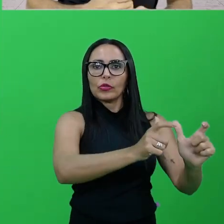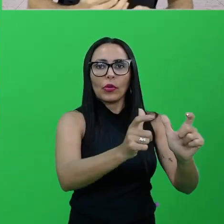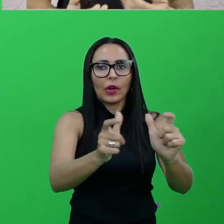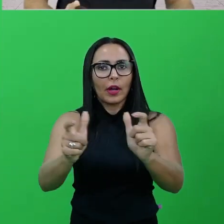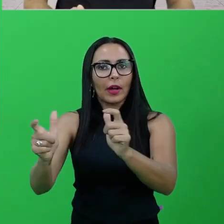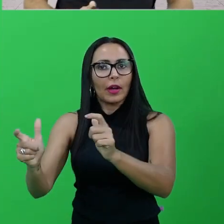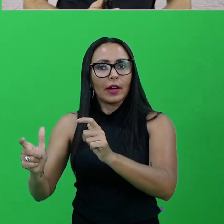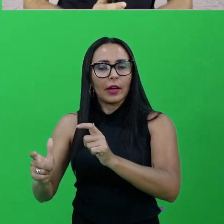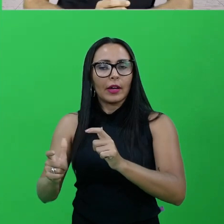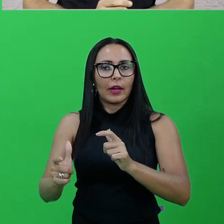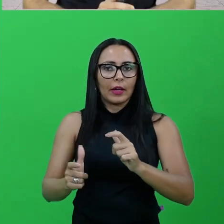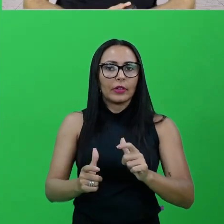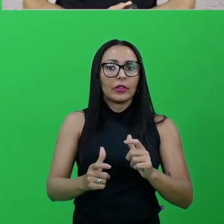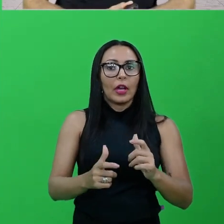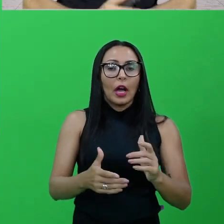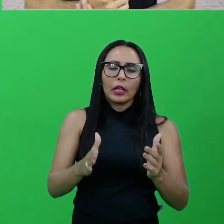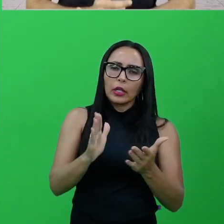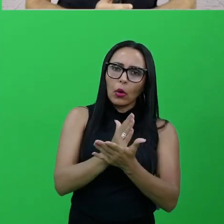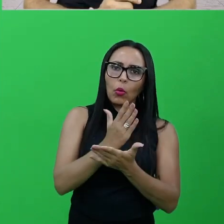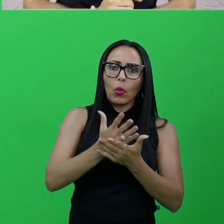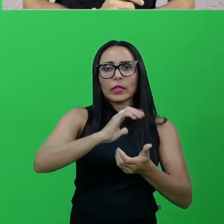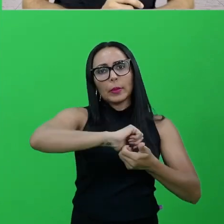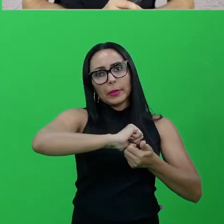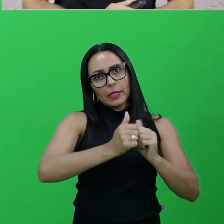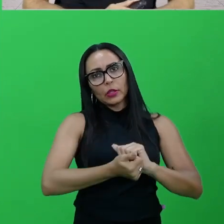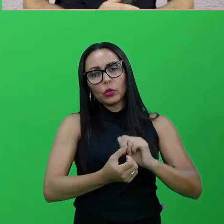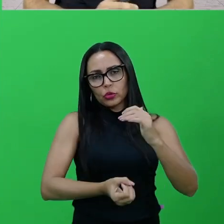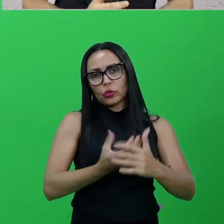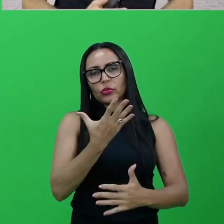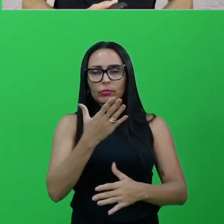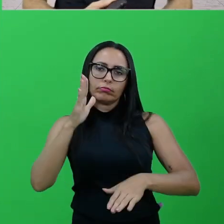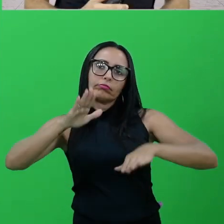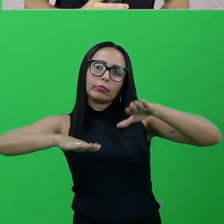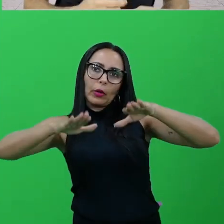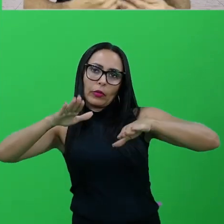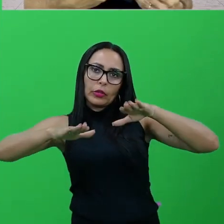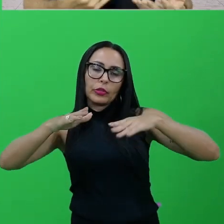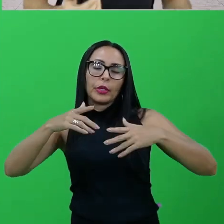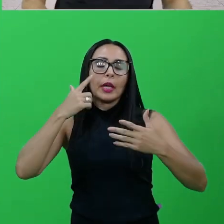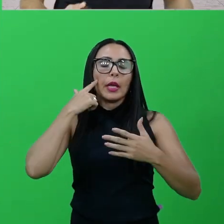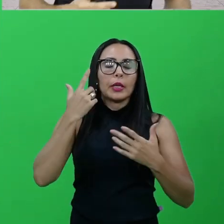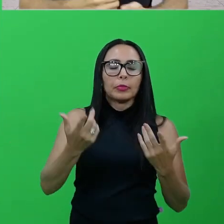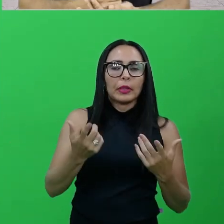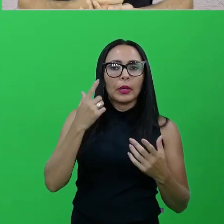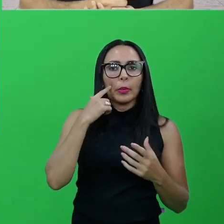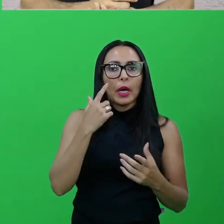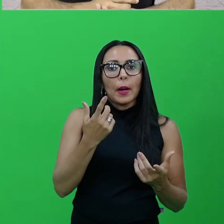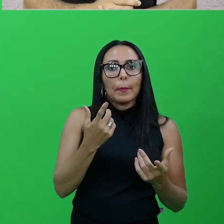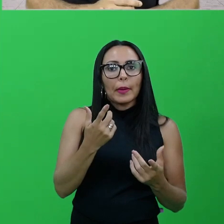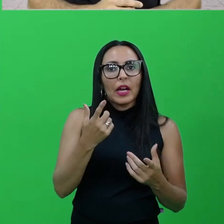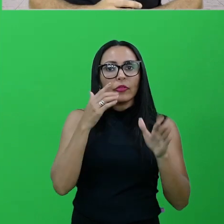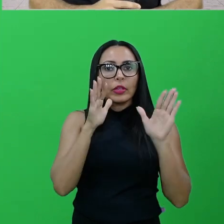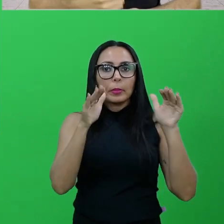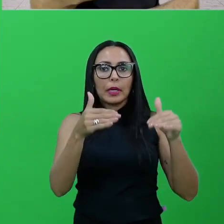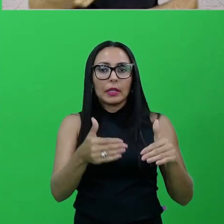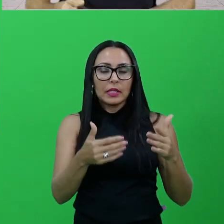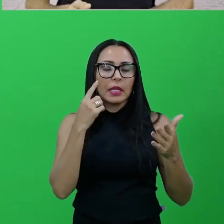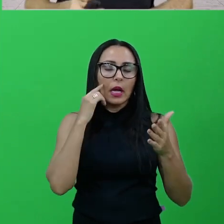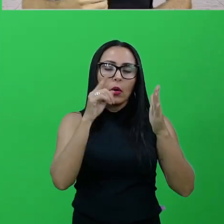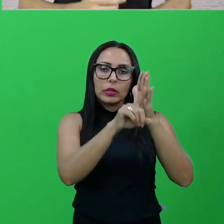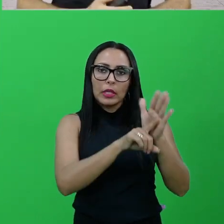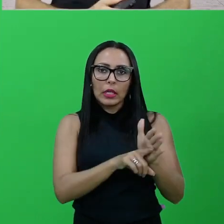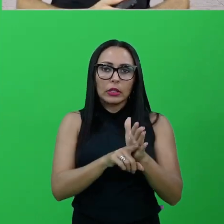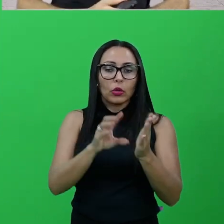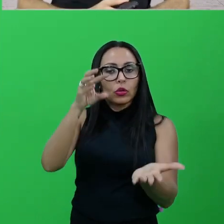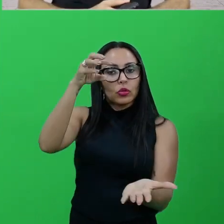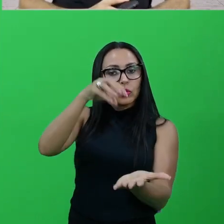com algumas adaptações, talvez. Para que serve esse índice? Para viabilizar um diagnóstico quanto às capacidades de inovação no setor